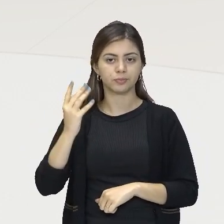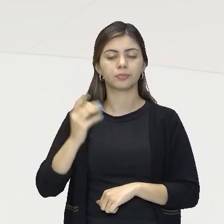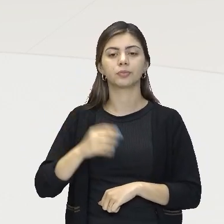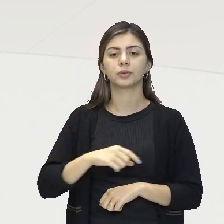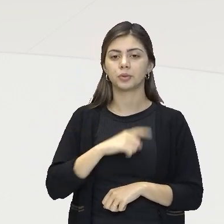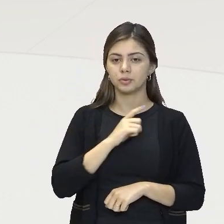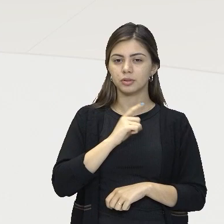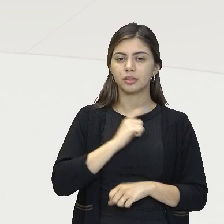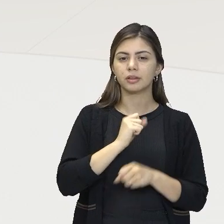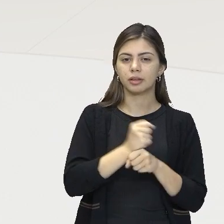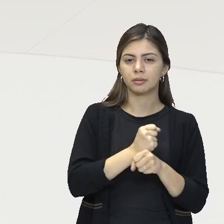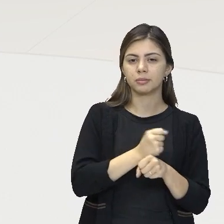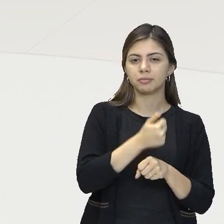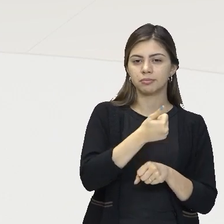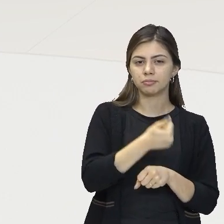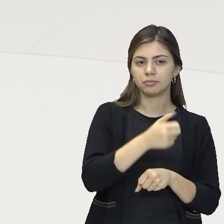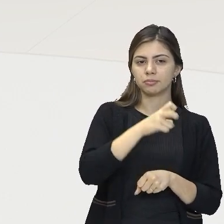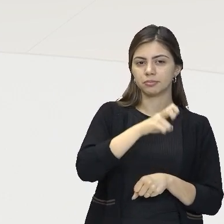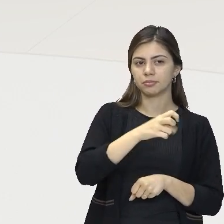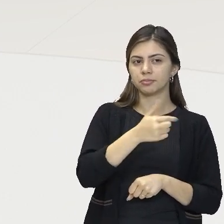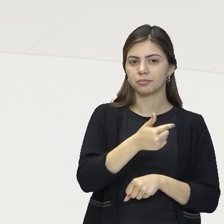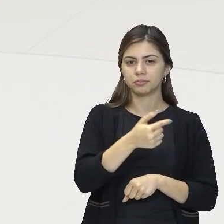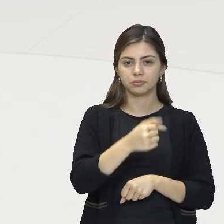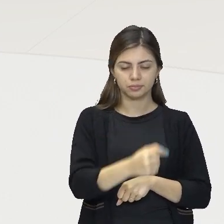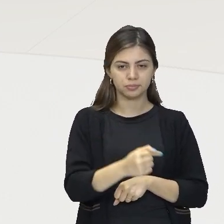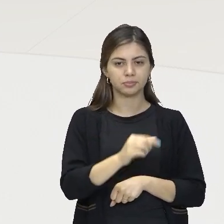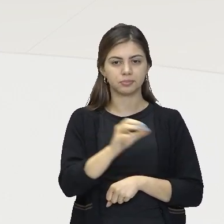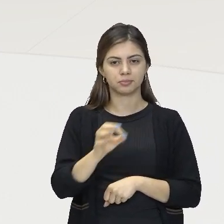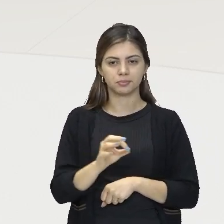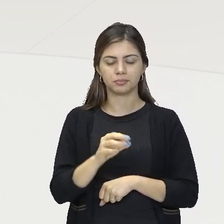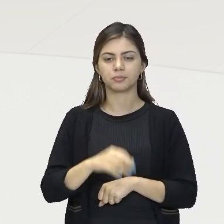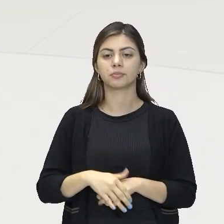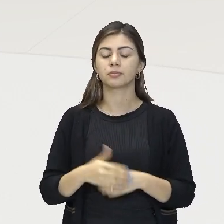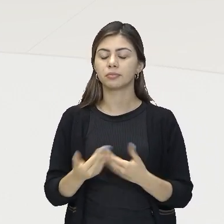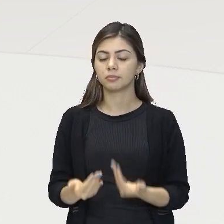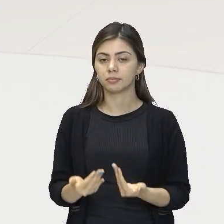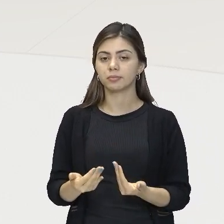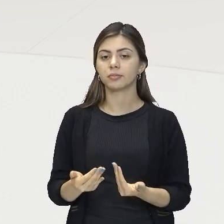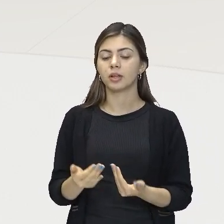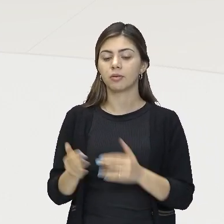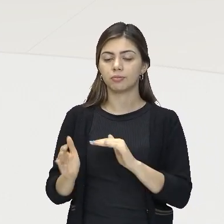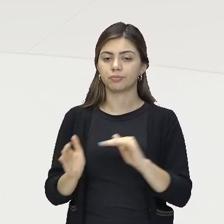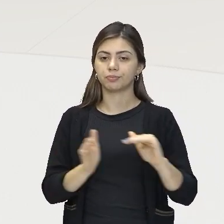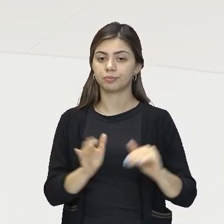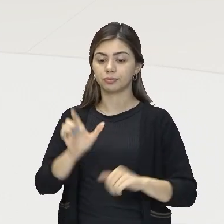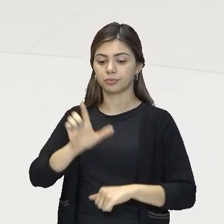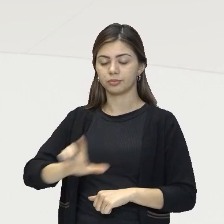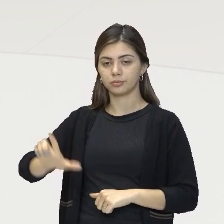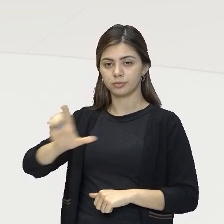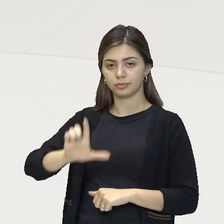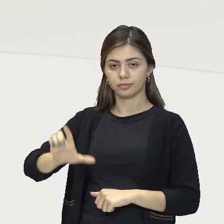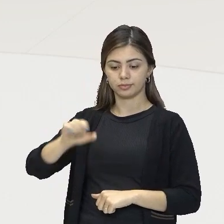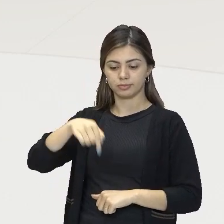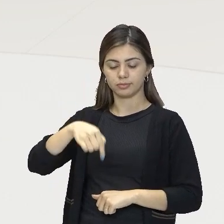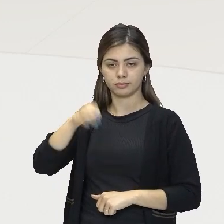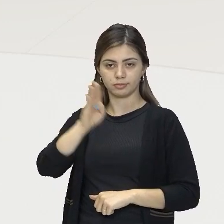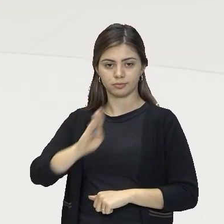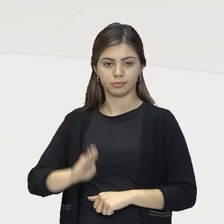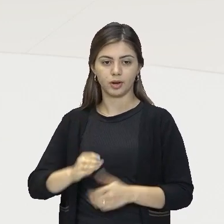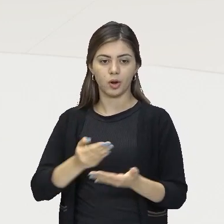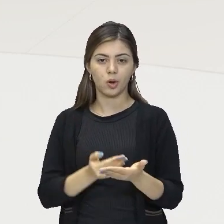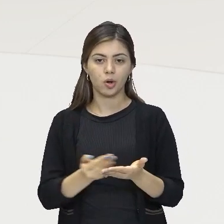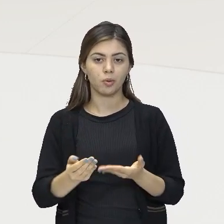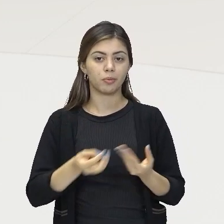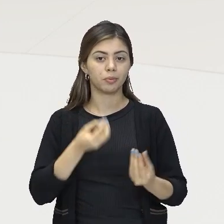classicismo, 1527. Olha ali a data, né? E aí, na literatura brasileira, aqui